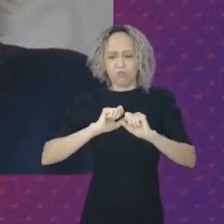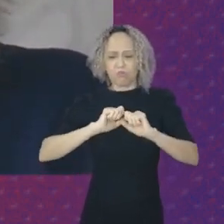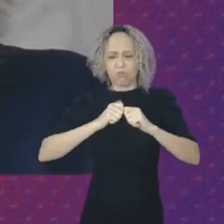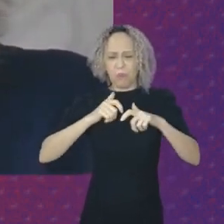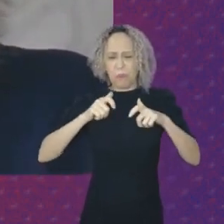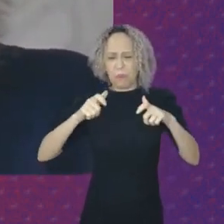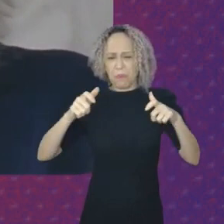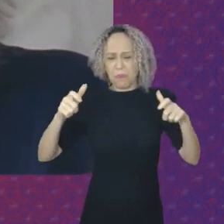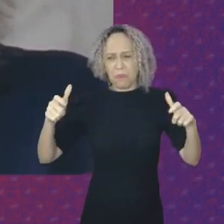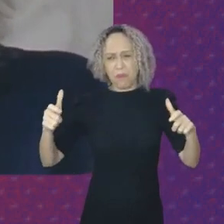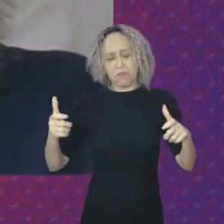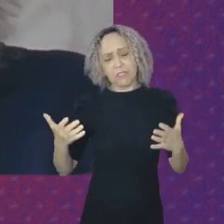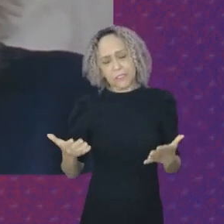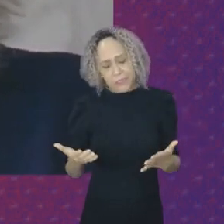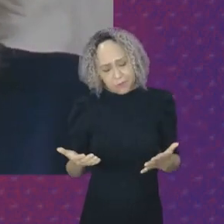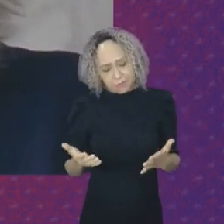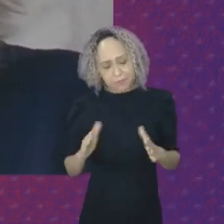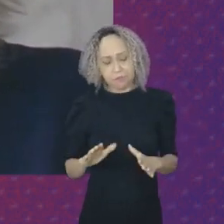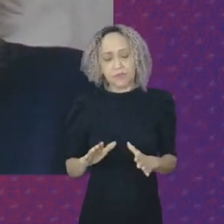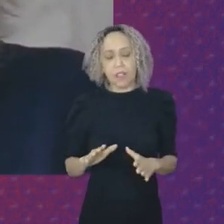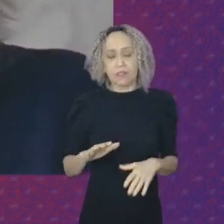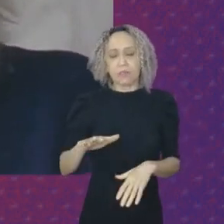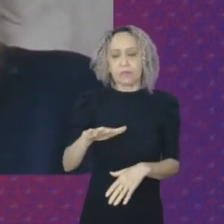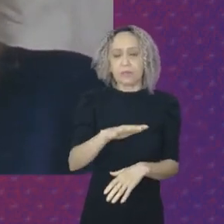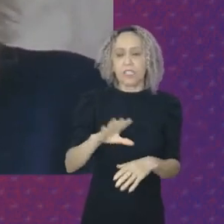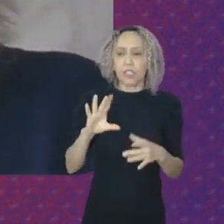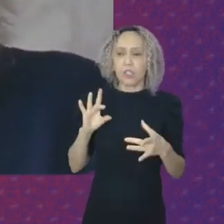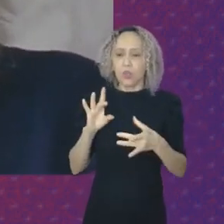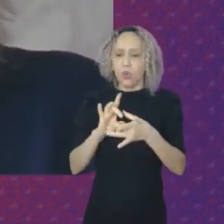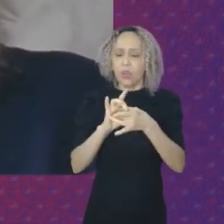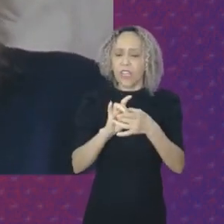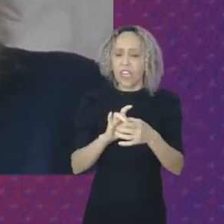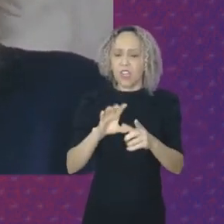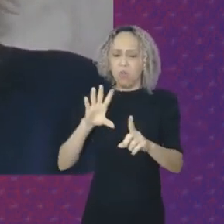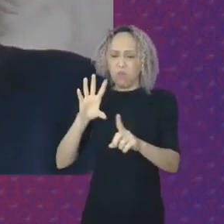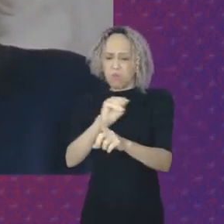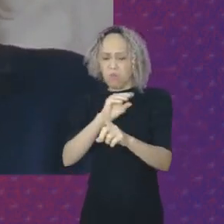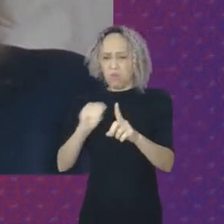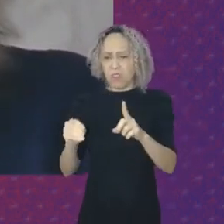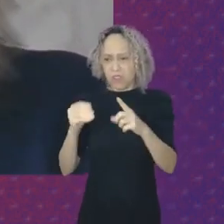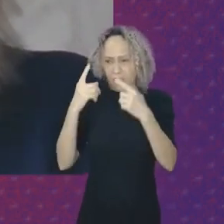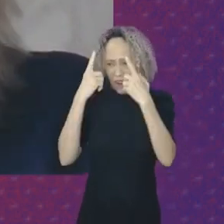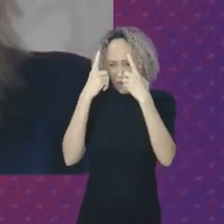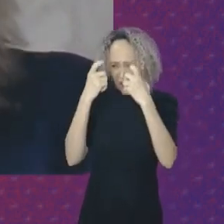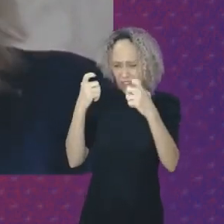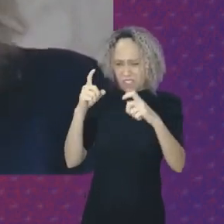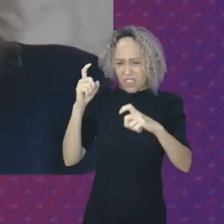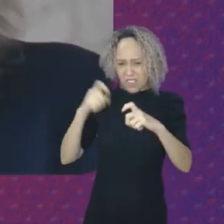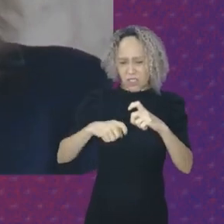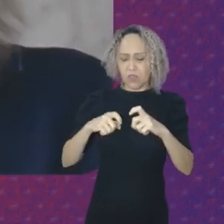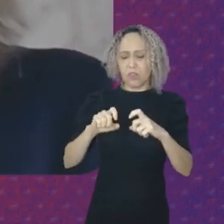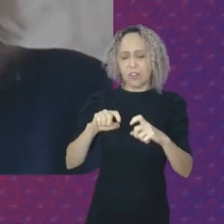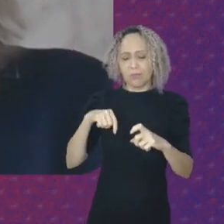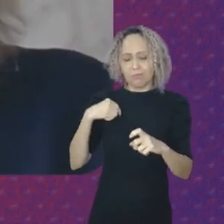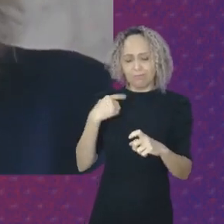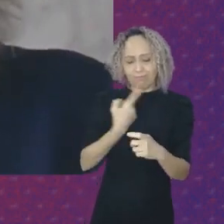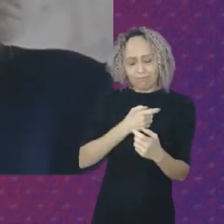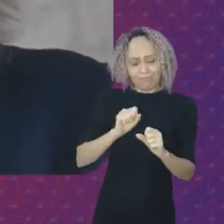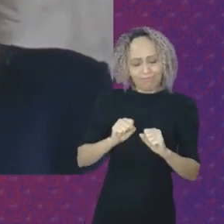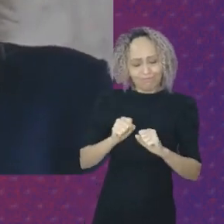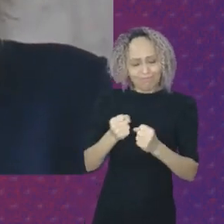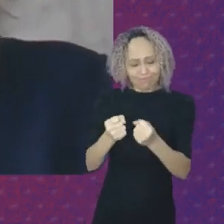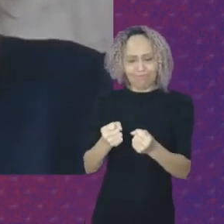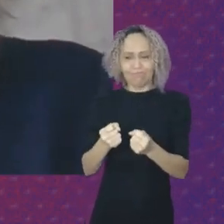nesse contexto de enfrentamento ao assédio e à violência sexual.